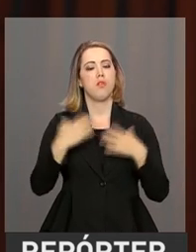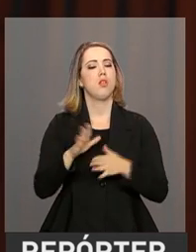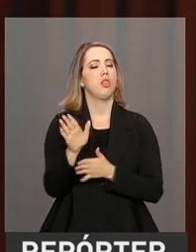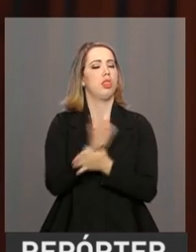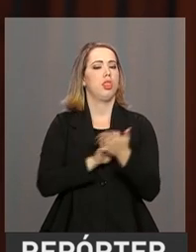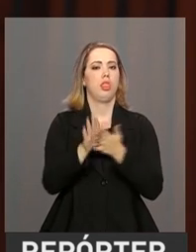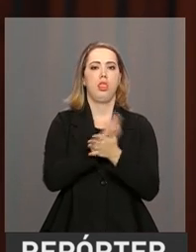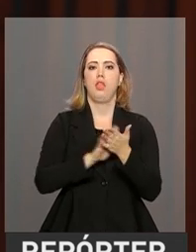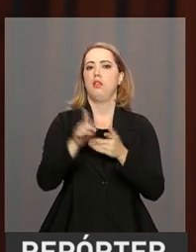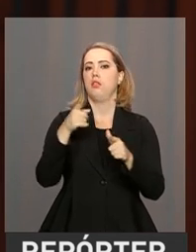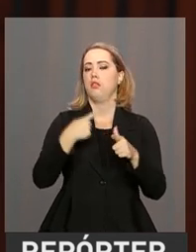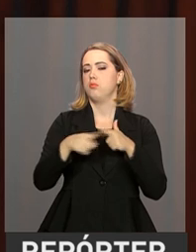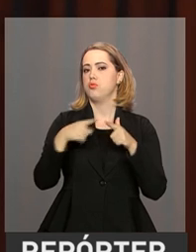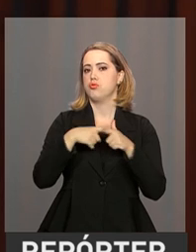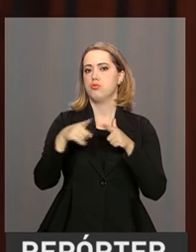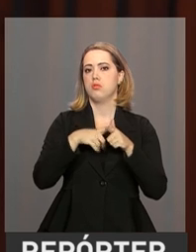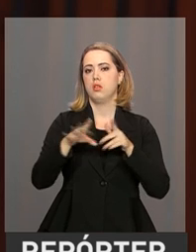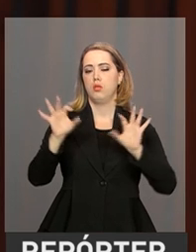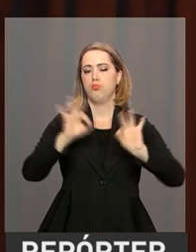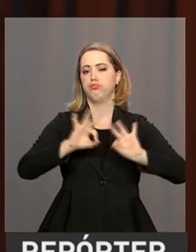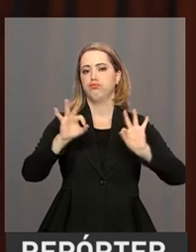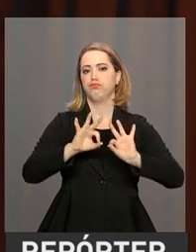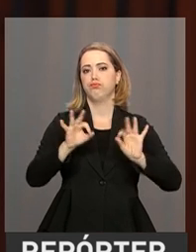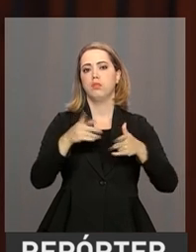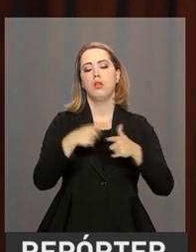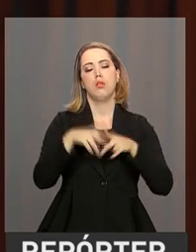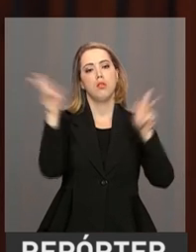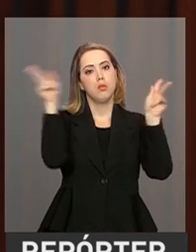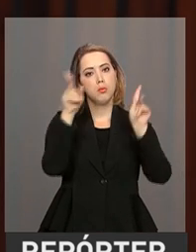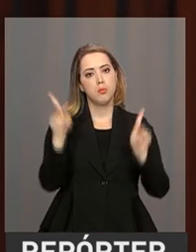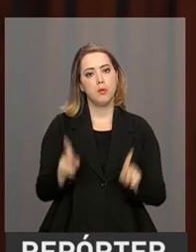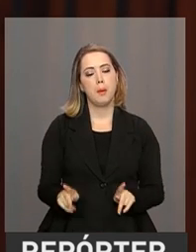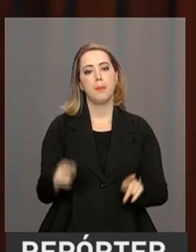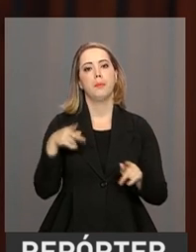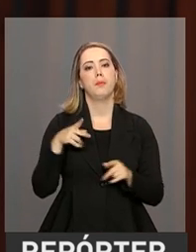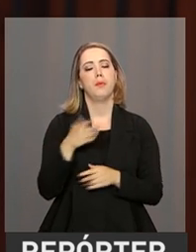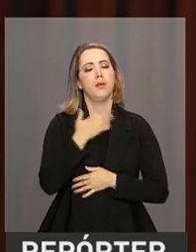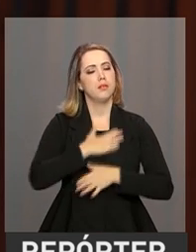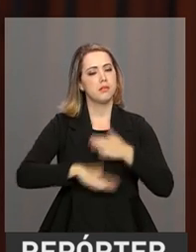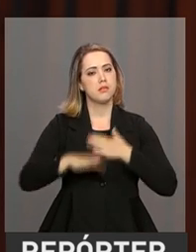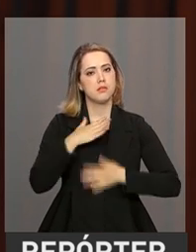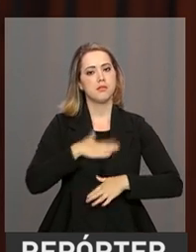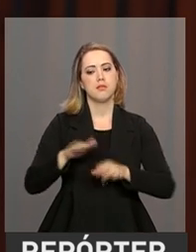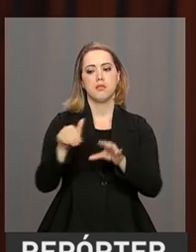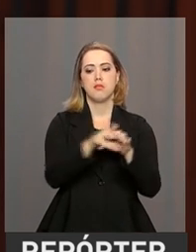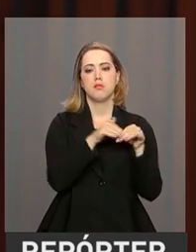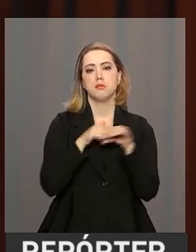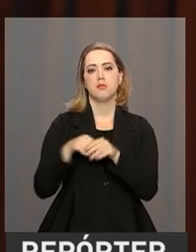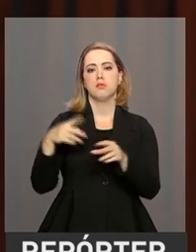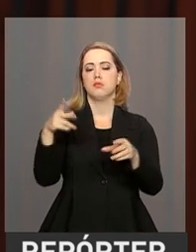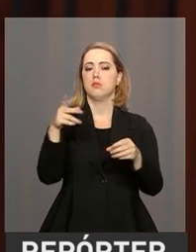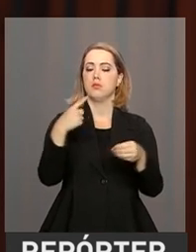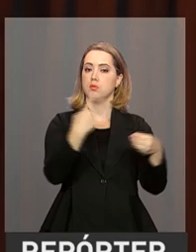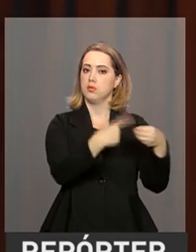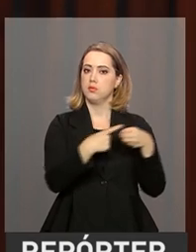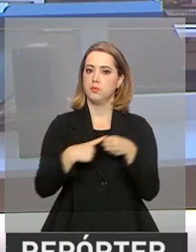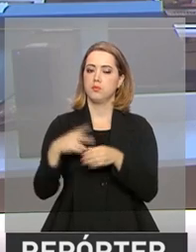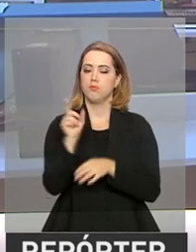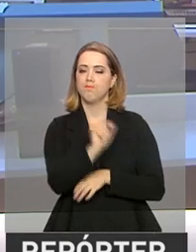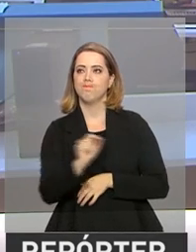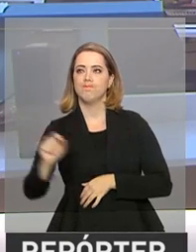outra ocorrência que tenha perturbado a paz e a tranquilidade da votação em todo o território